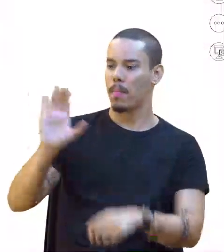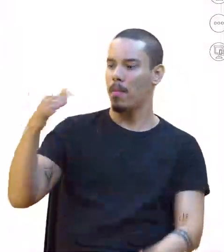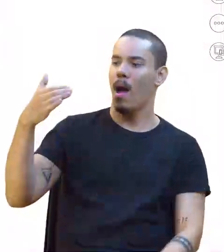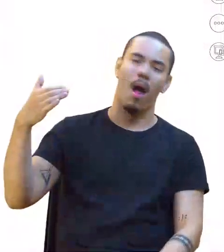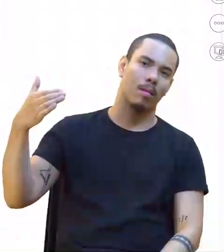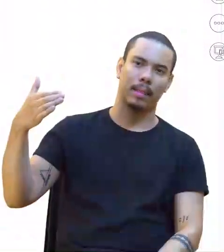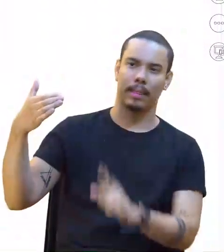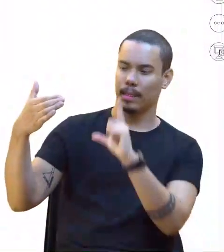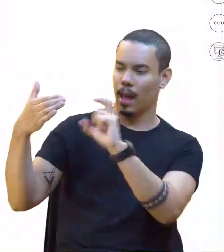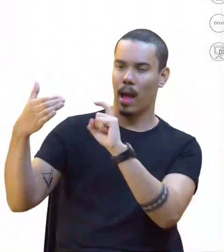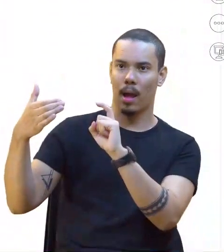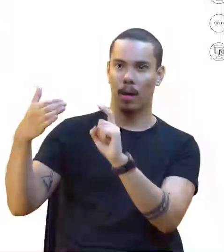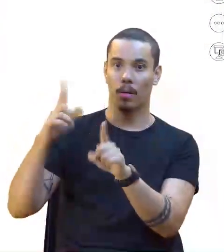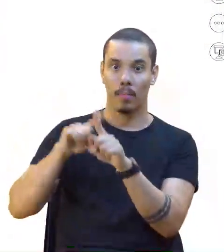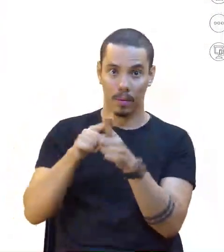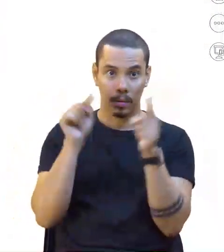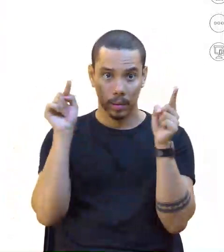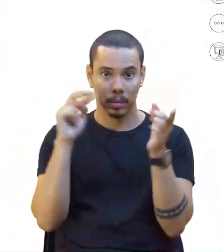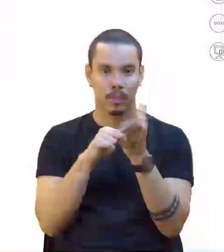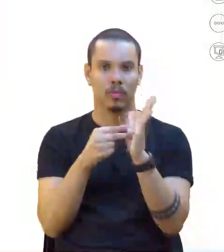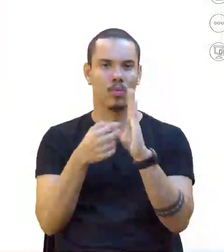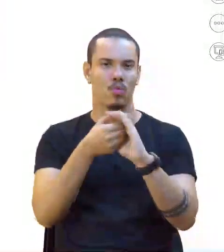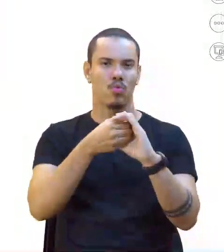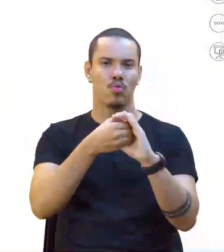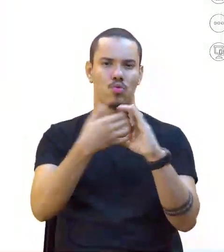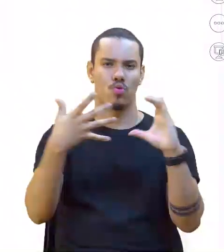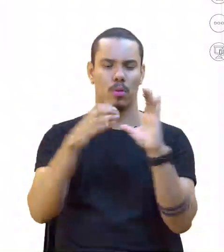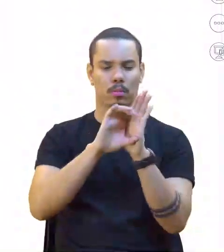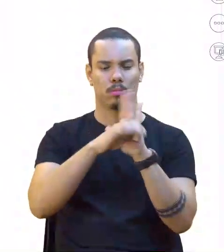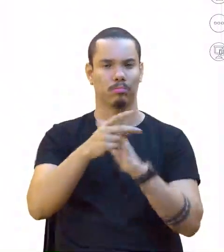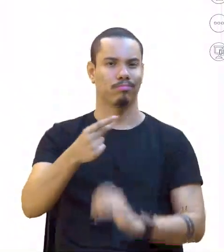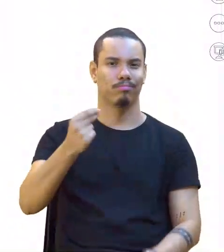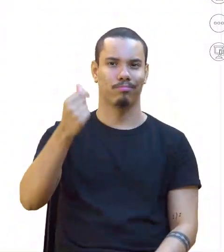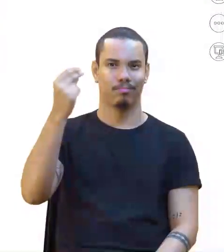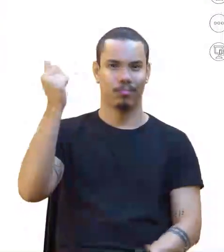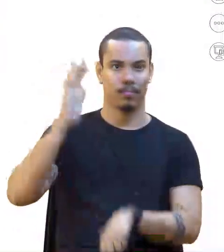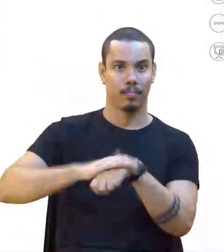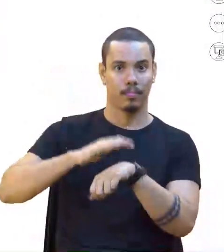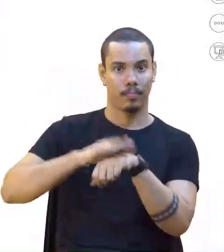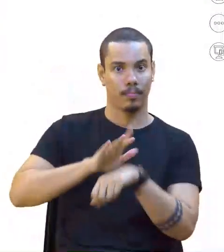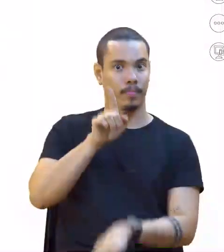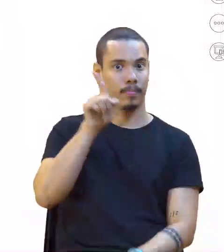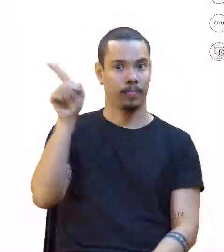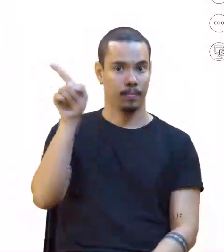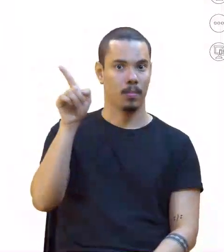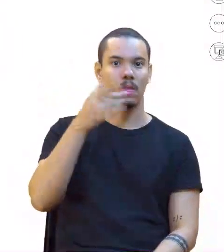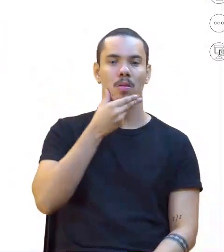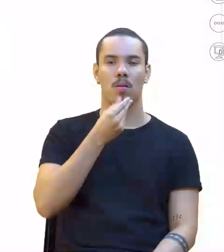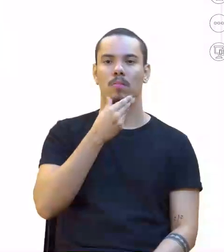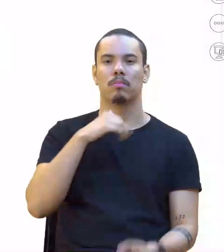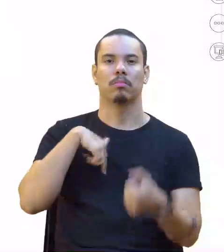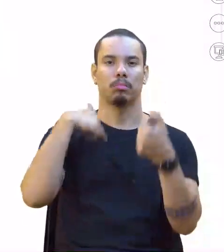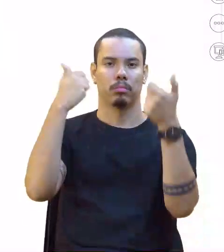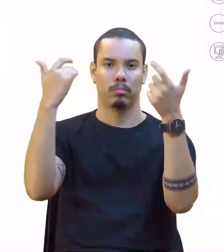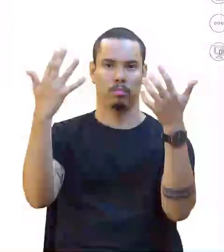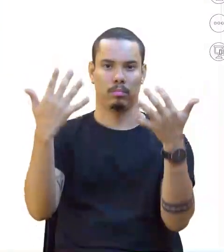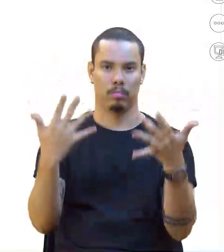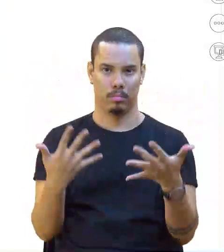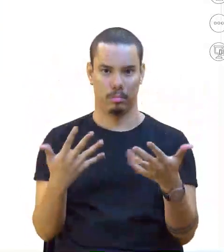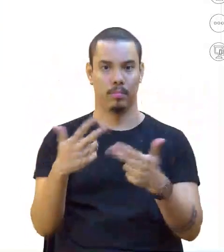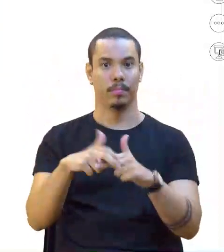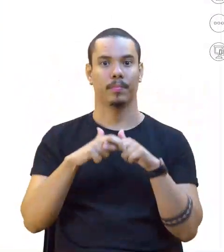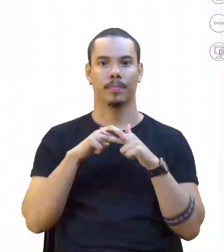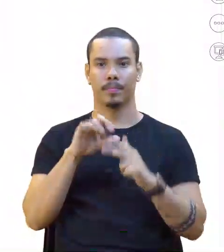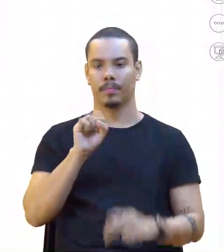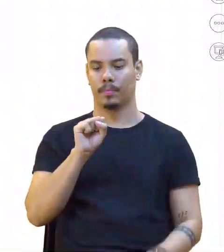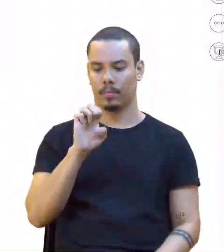mas isso é um conceito que esse sociólogo trabalhou, né? O Mead, ele trabalhou isso. O